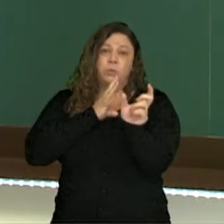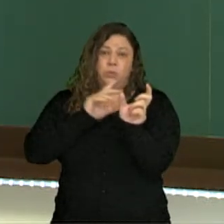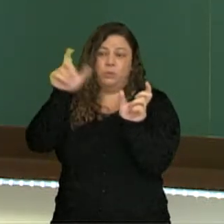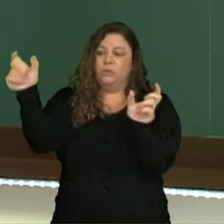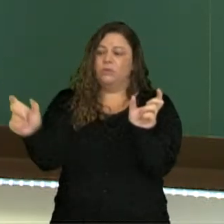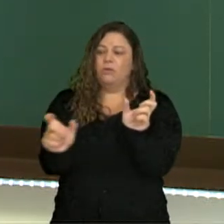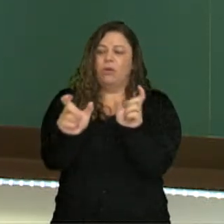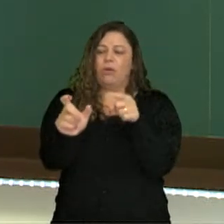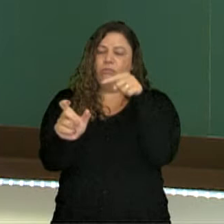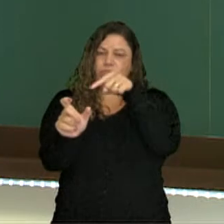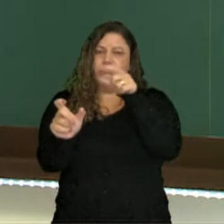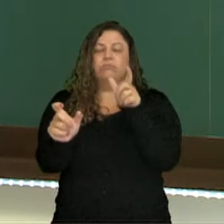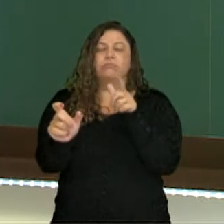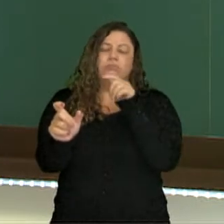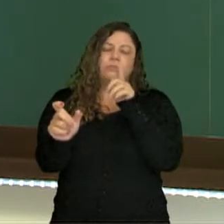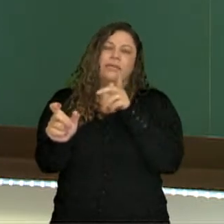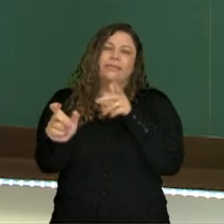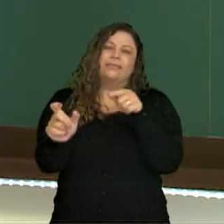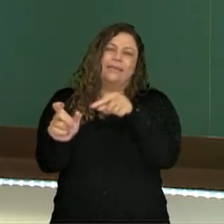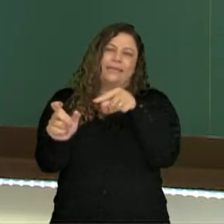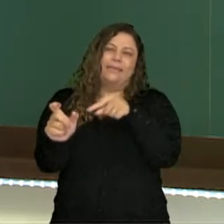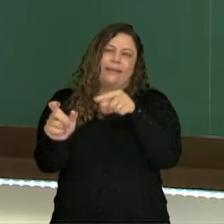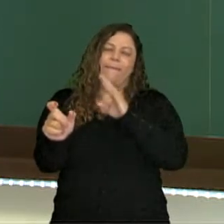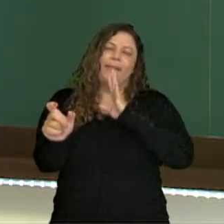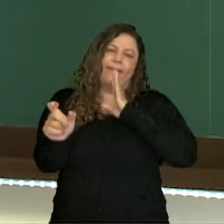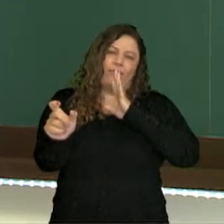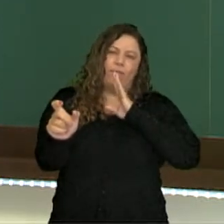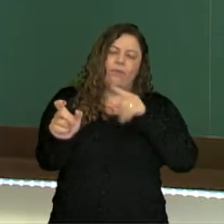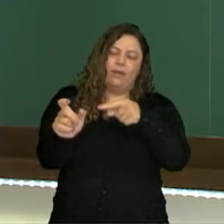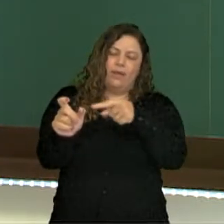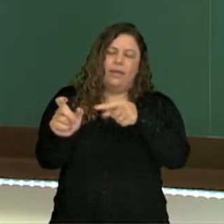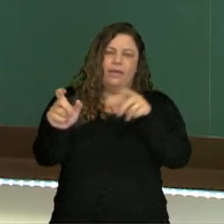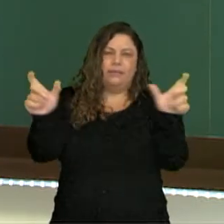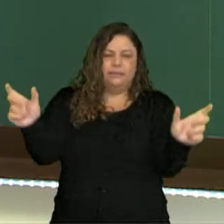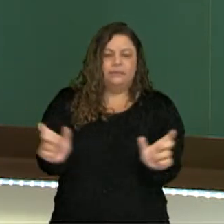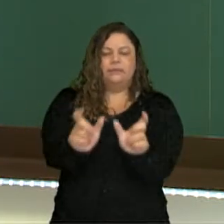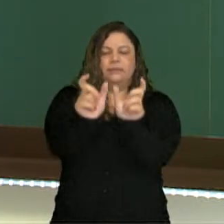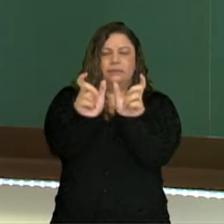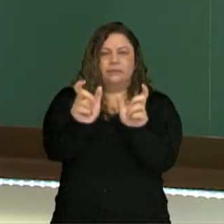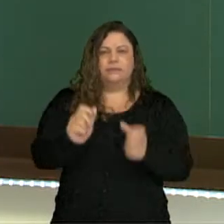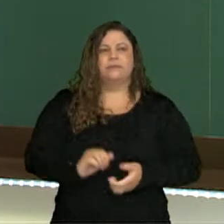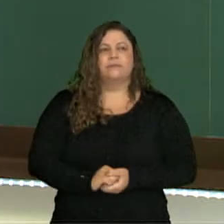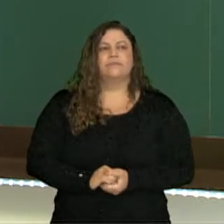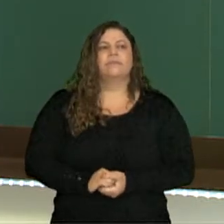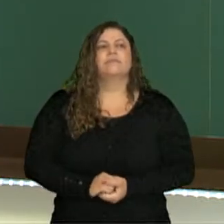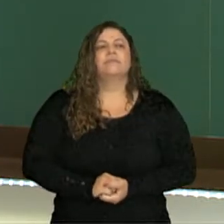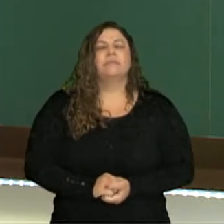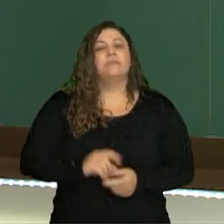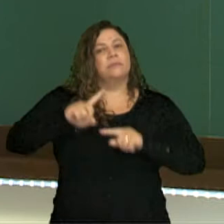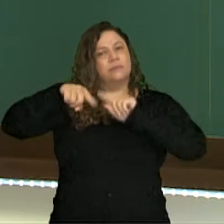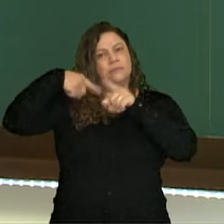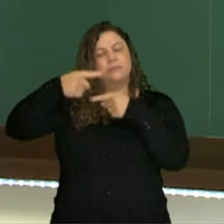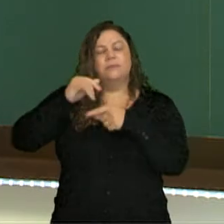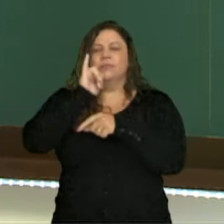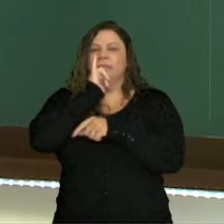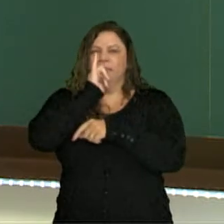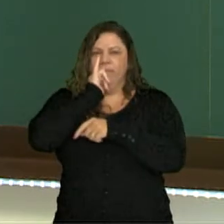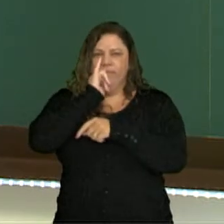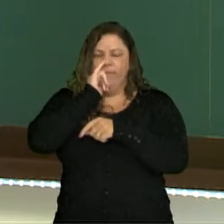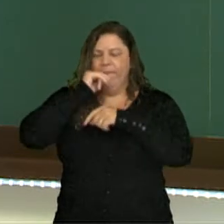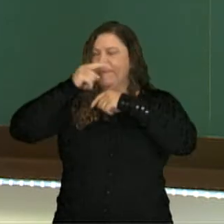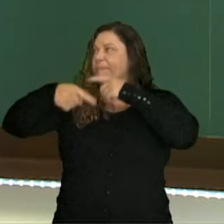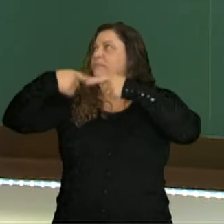muito simples daí passar para o imperativo negativo. A gente vai ver alguns exemplos aí a seguir.